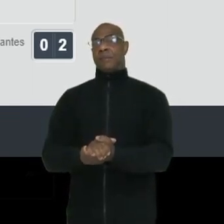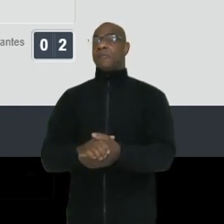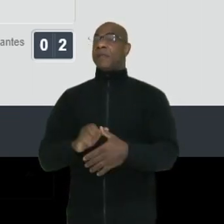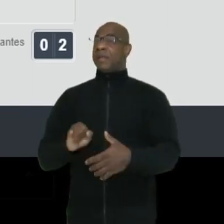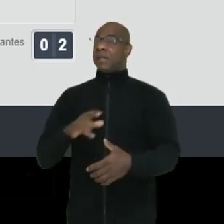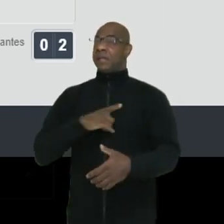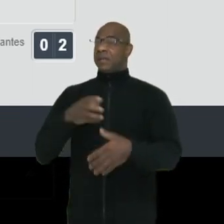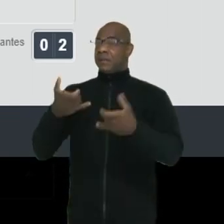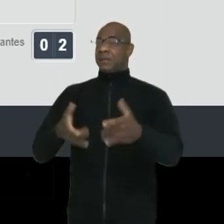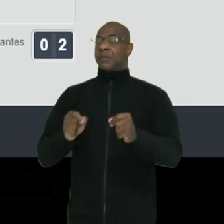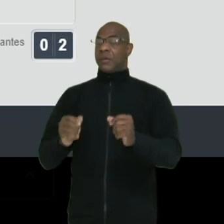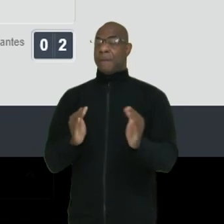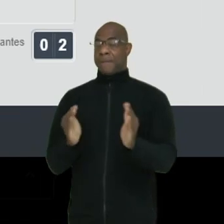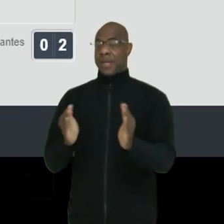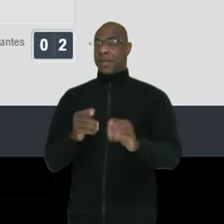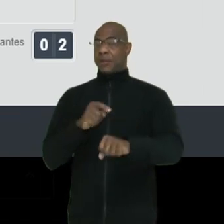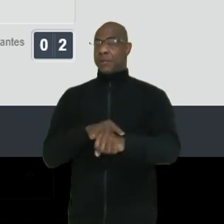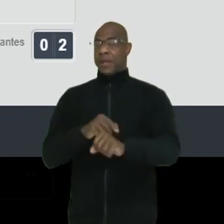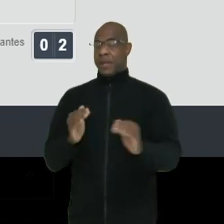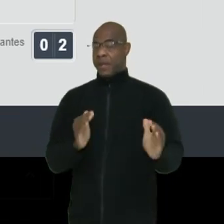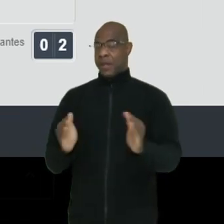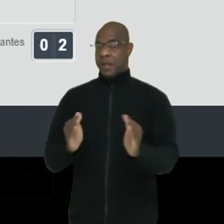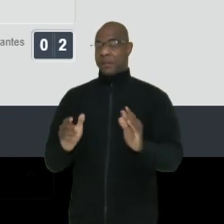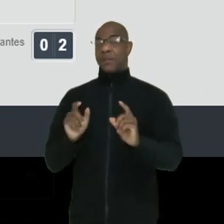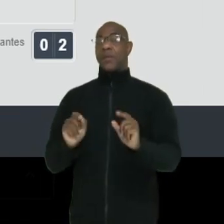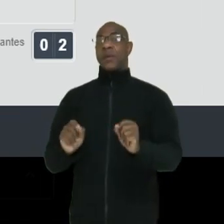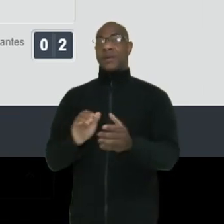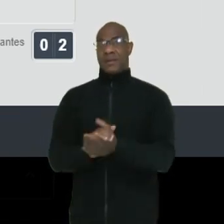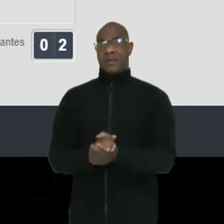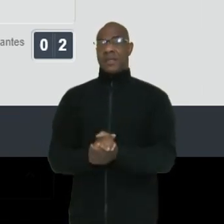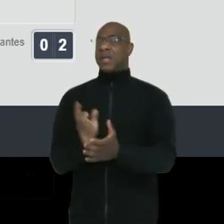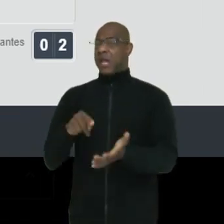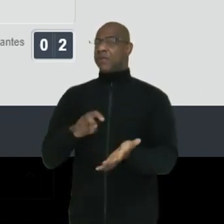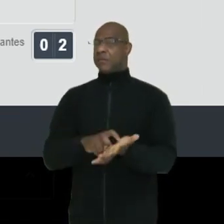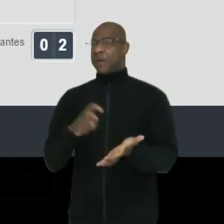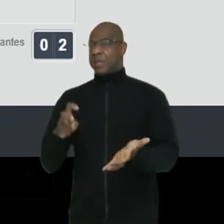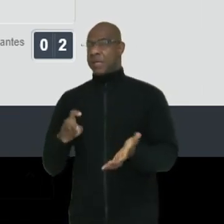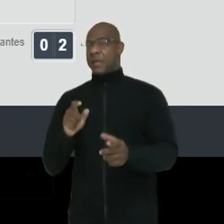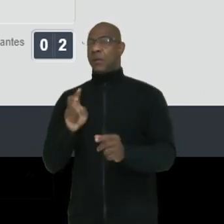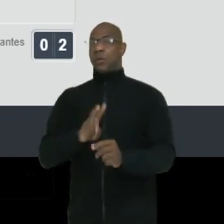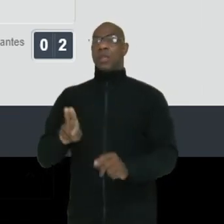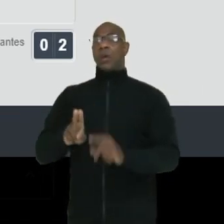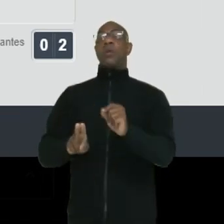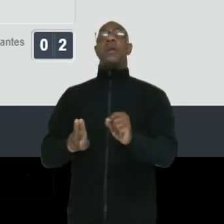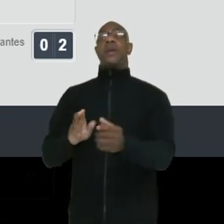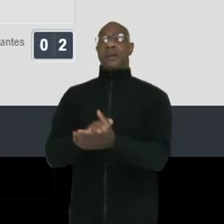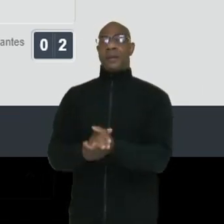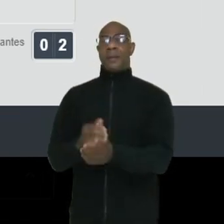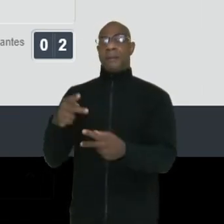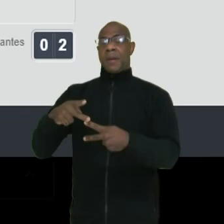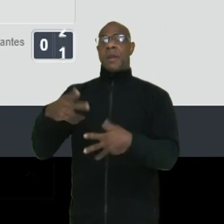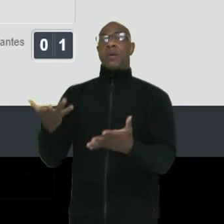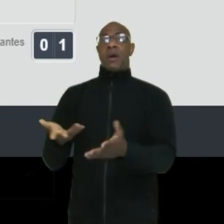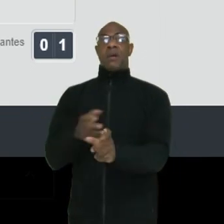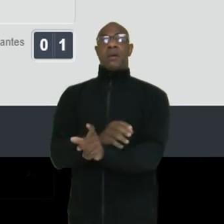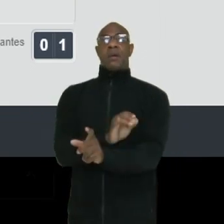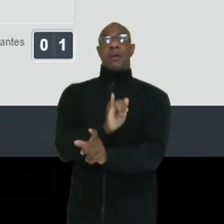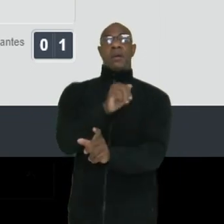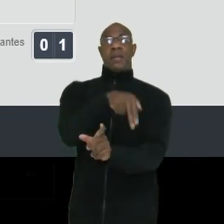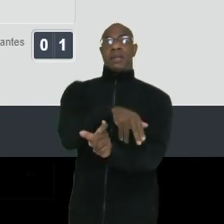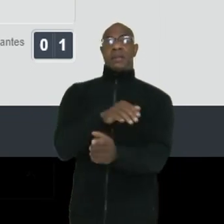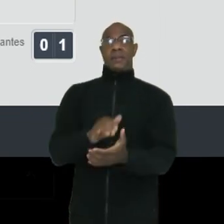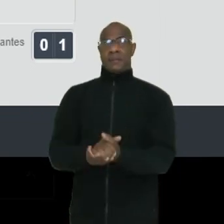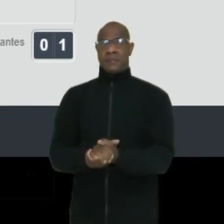estamos falando de um período de tempo que é de manhã, nós vamos usar a preposição in the